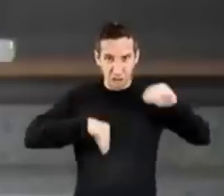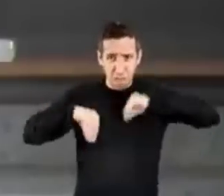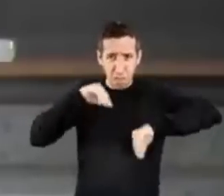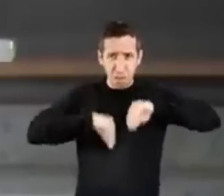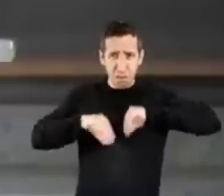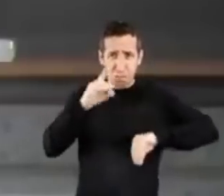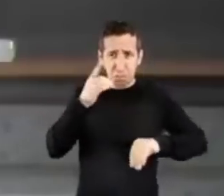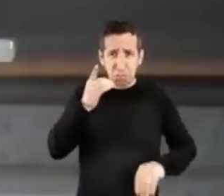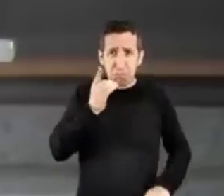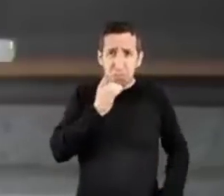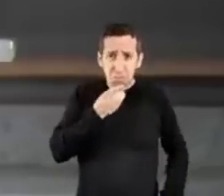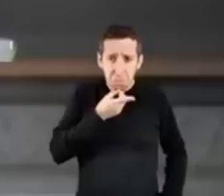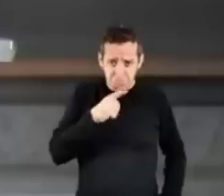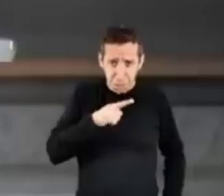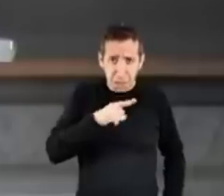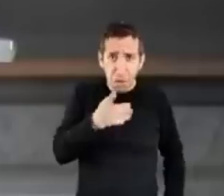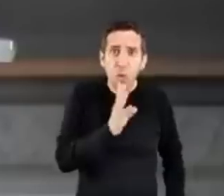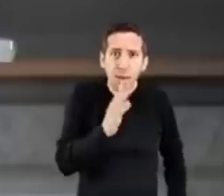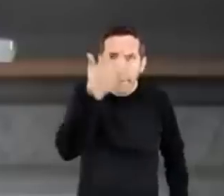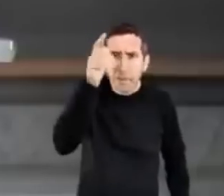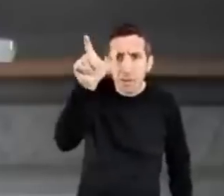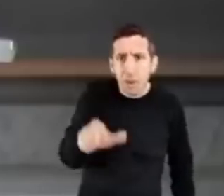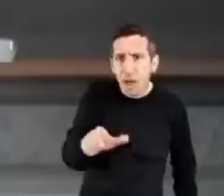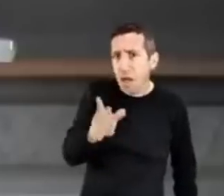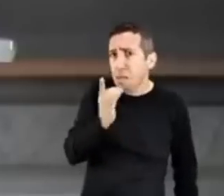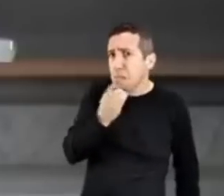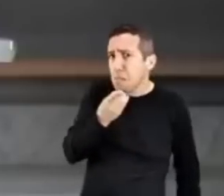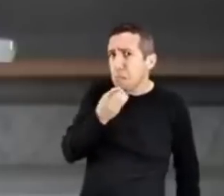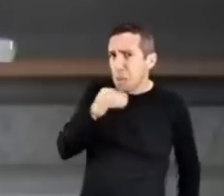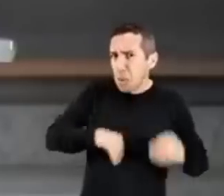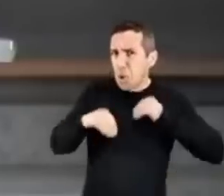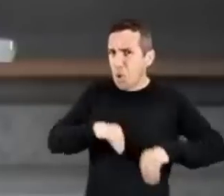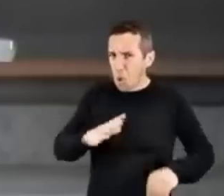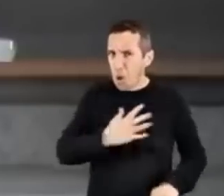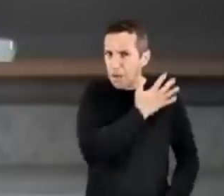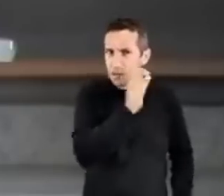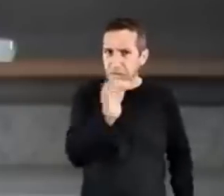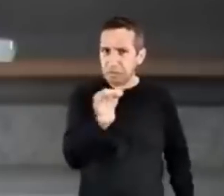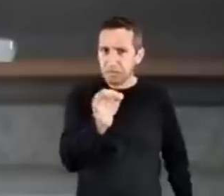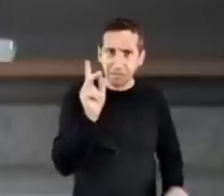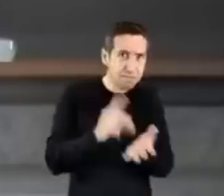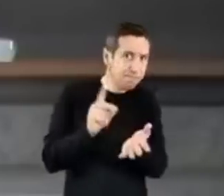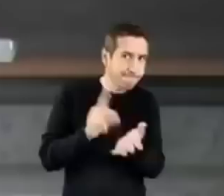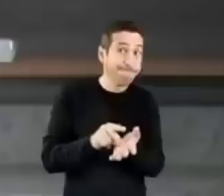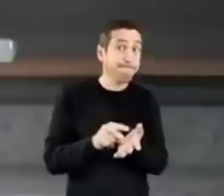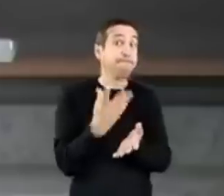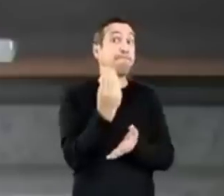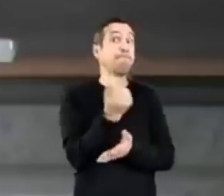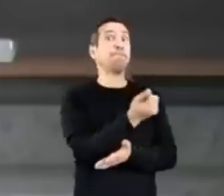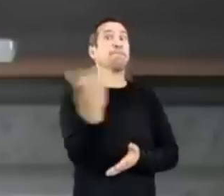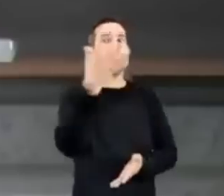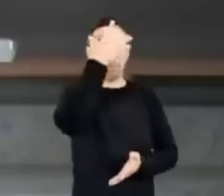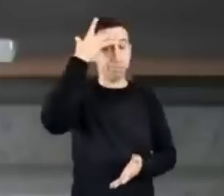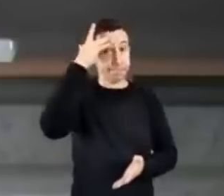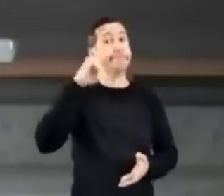depressão conhece alguém que tem depressão é uma coisa horrível na verdade É muita gente tem depressão